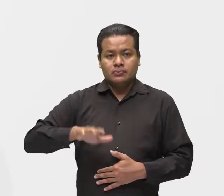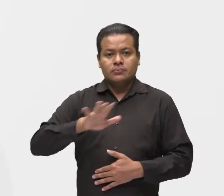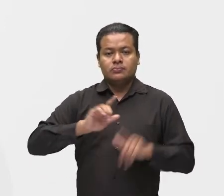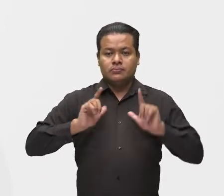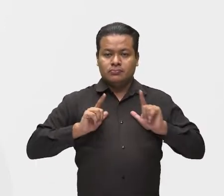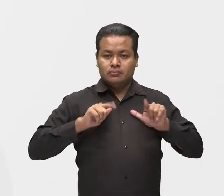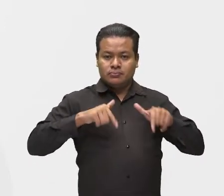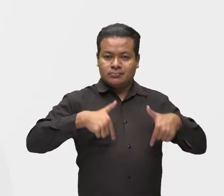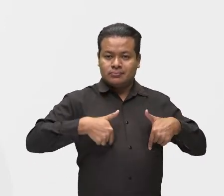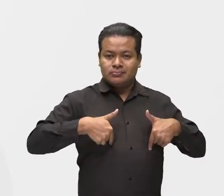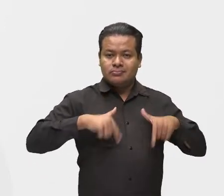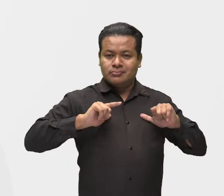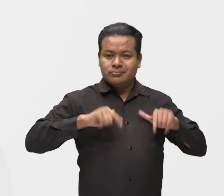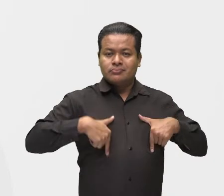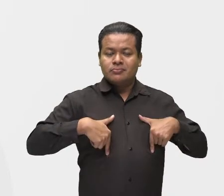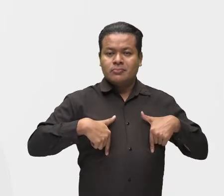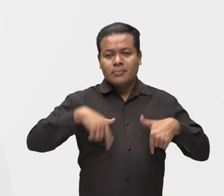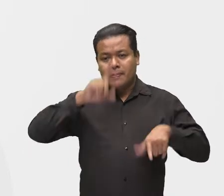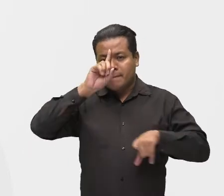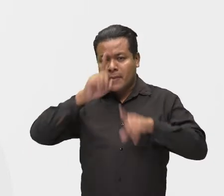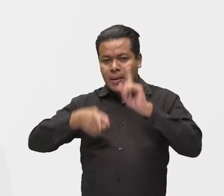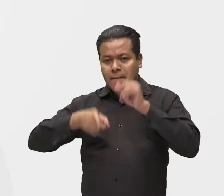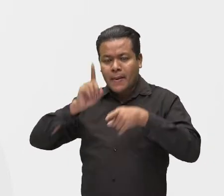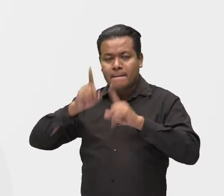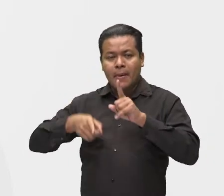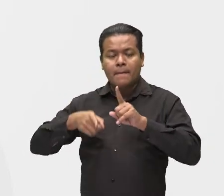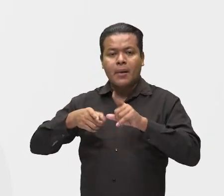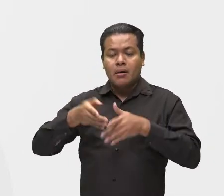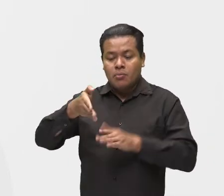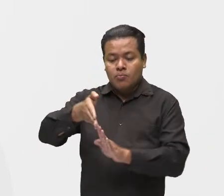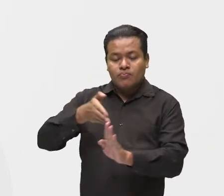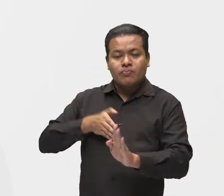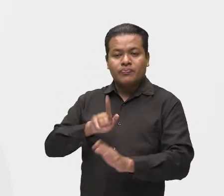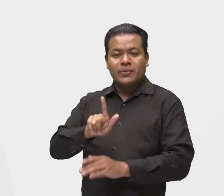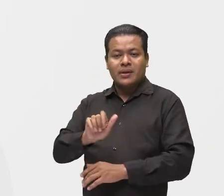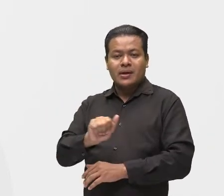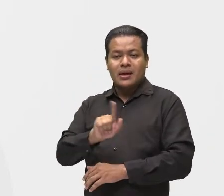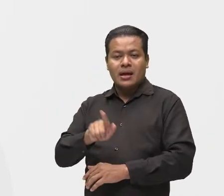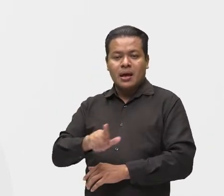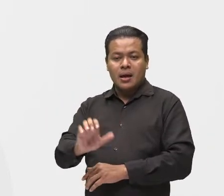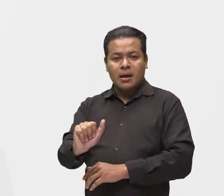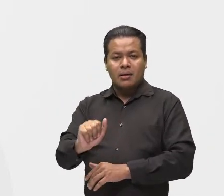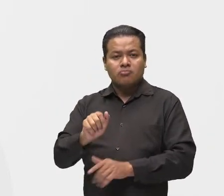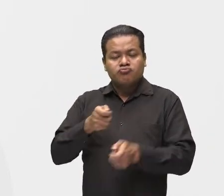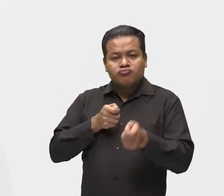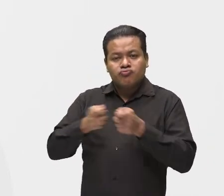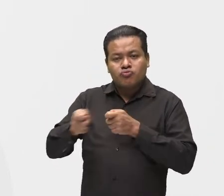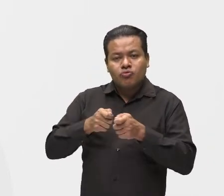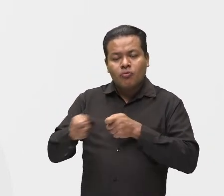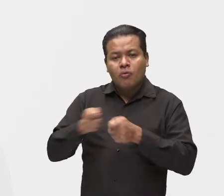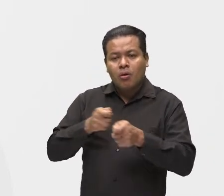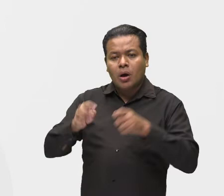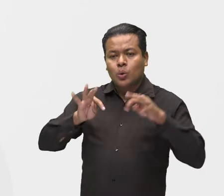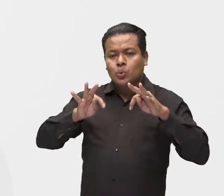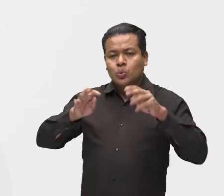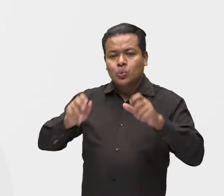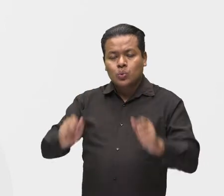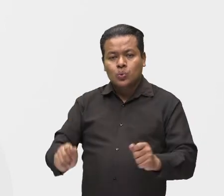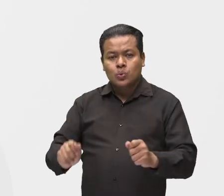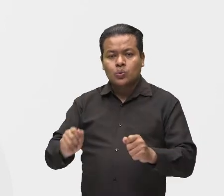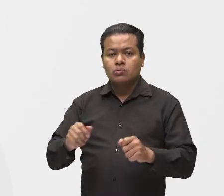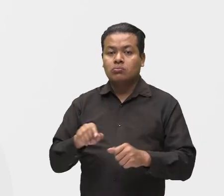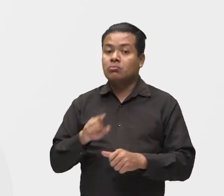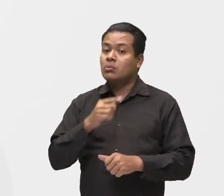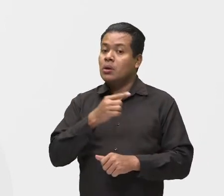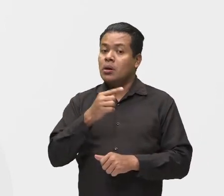que comanda ali a chamada faixa de Gaza, né? Controla o que entra, o que sai. Faixa de Gaza é uma área